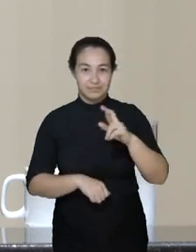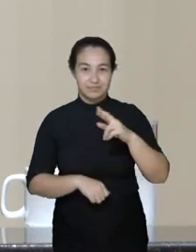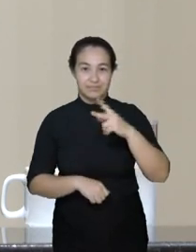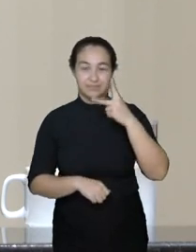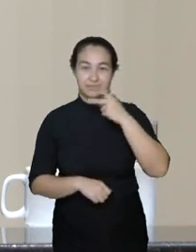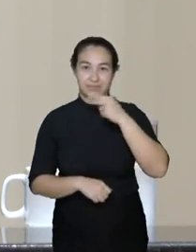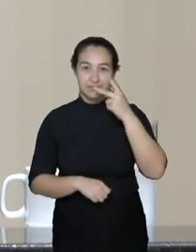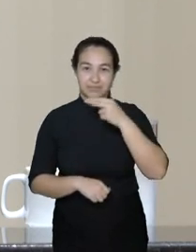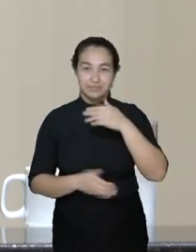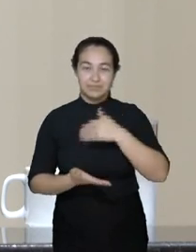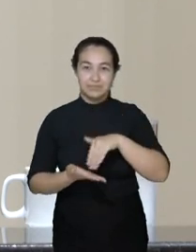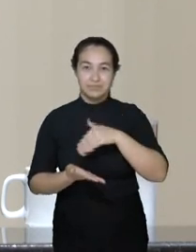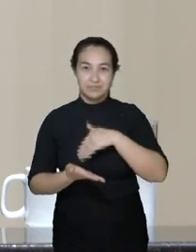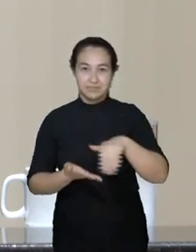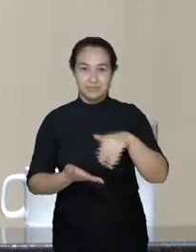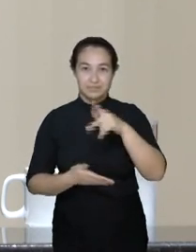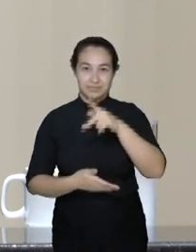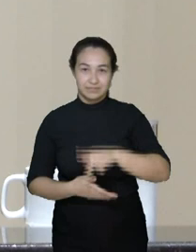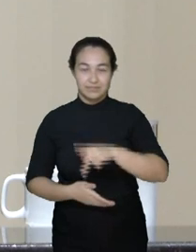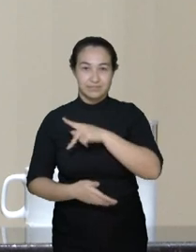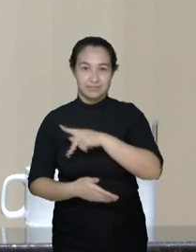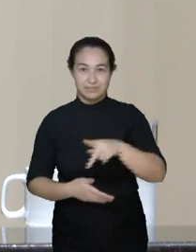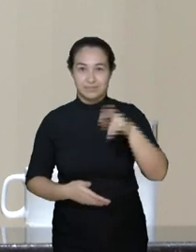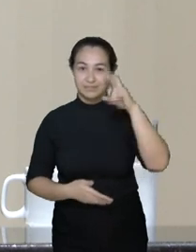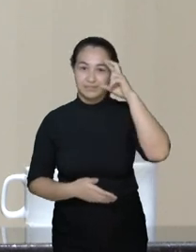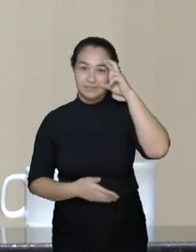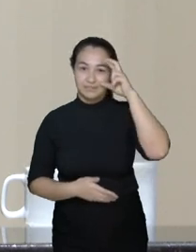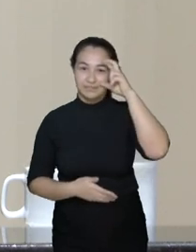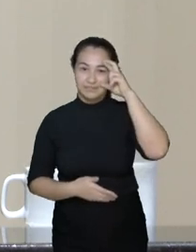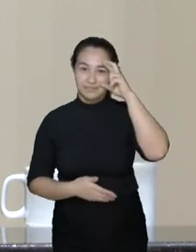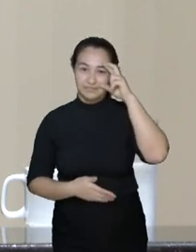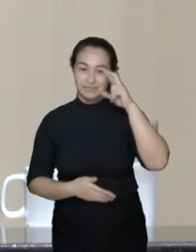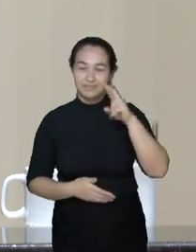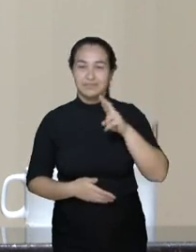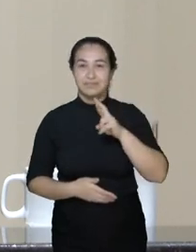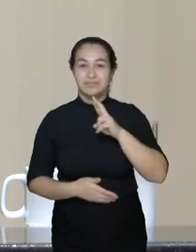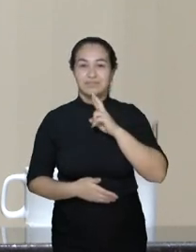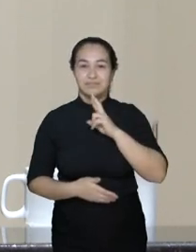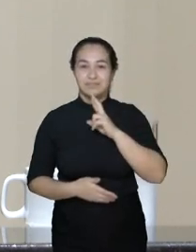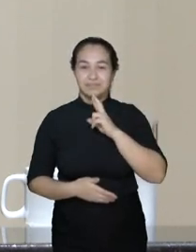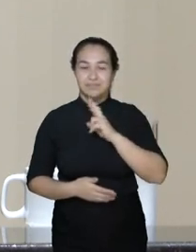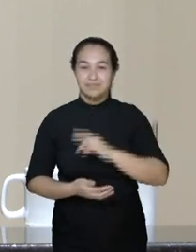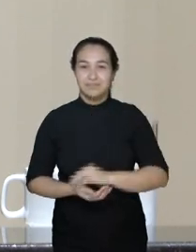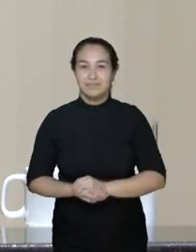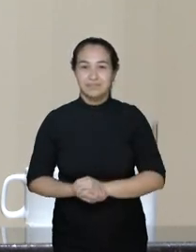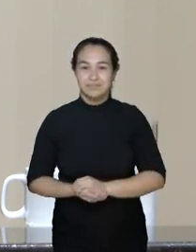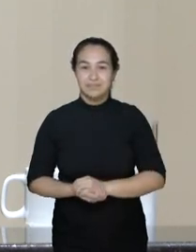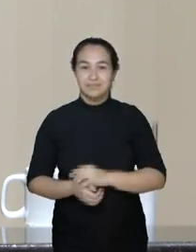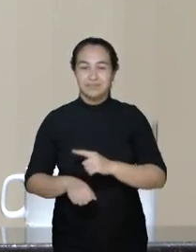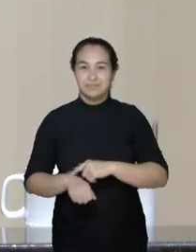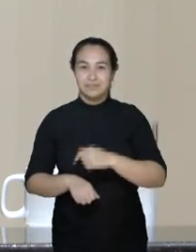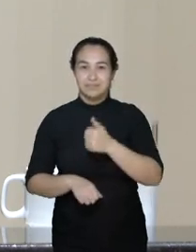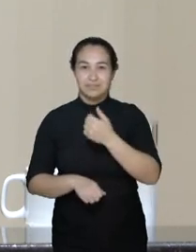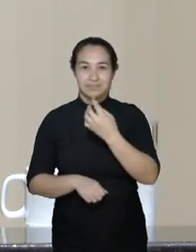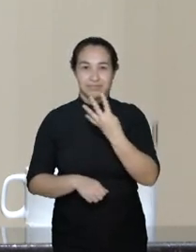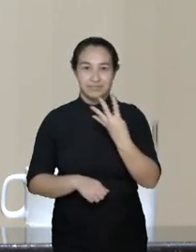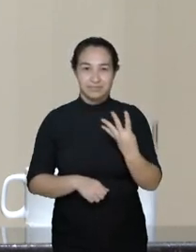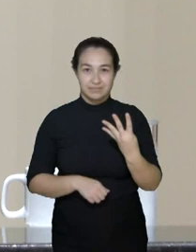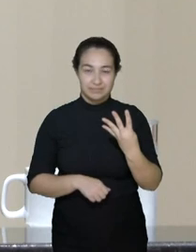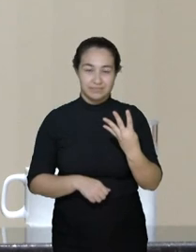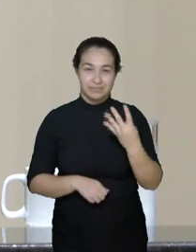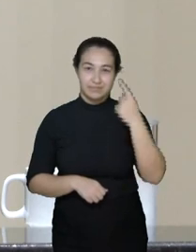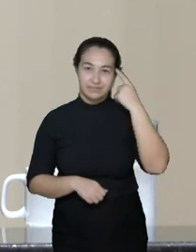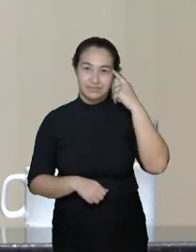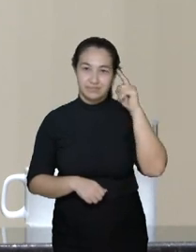secretaria do deputado Padre Pedro Balduceira, Ricardo Aldo, Rodrigo Minotto. Às 14h do dia 25 de outubro do ano de 2022,